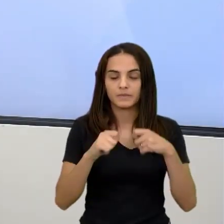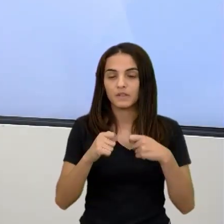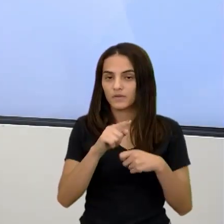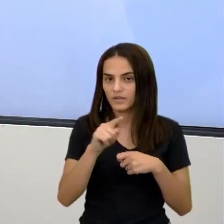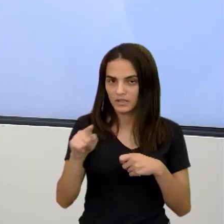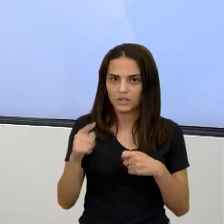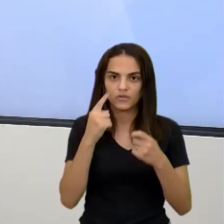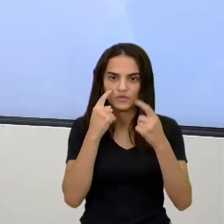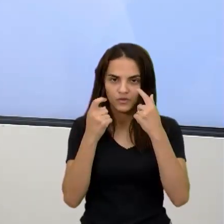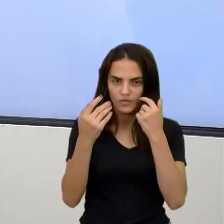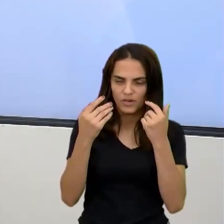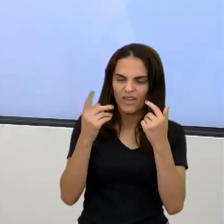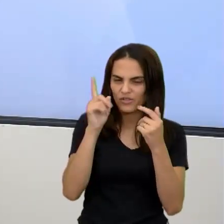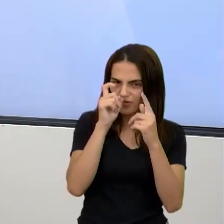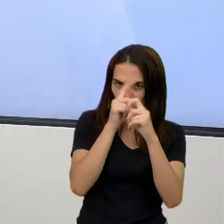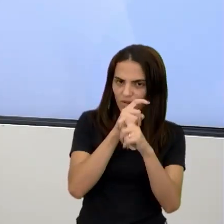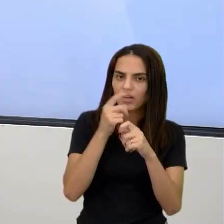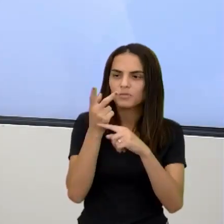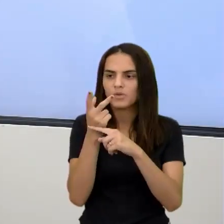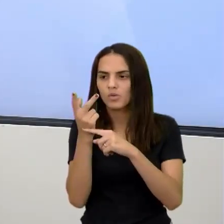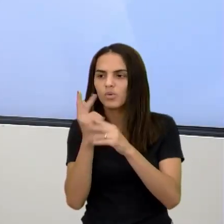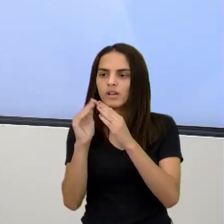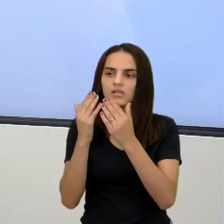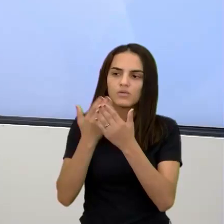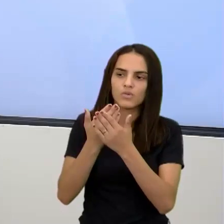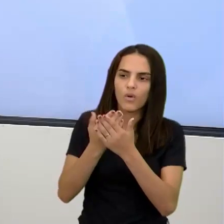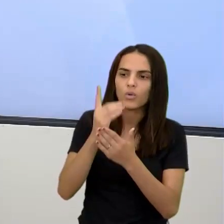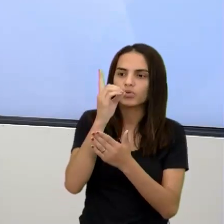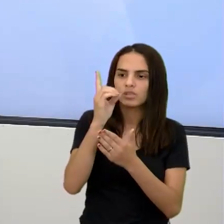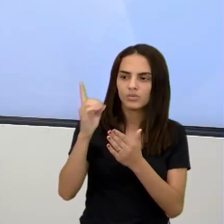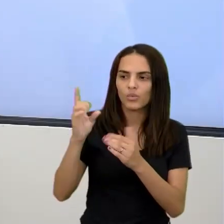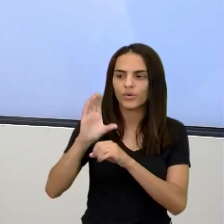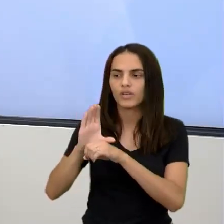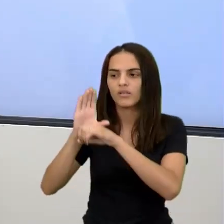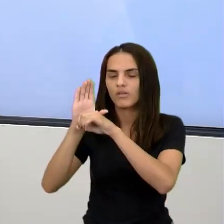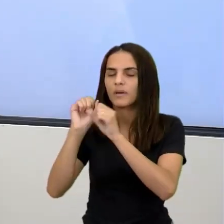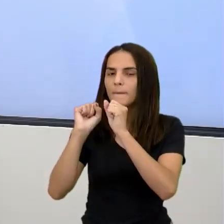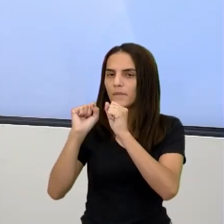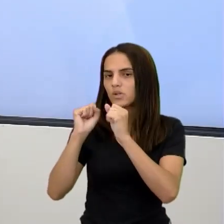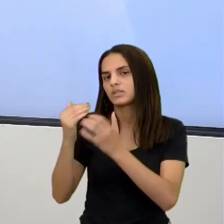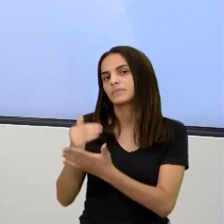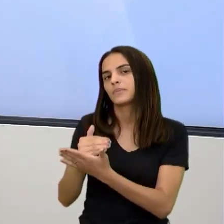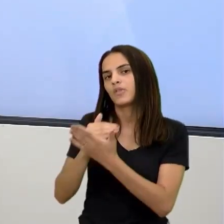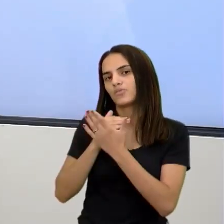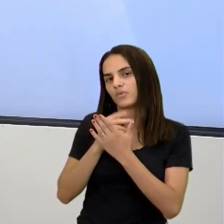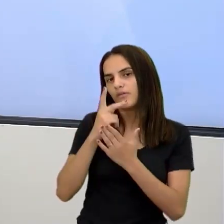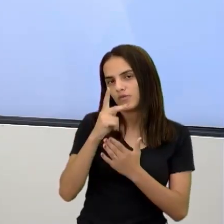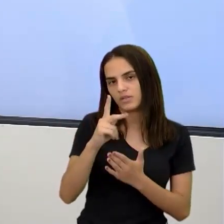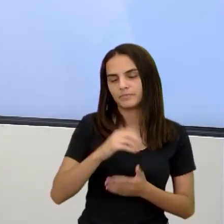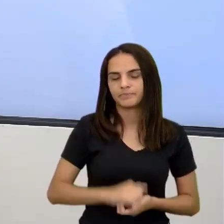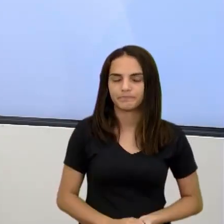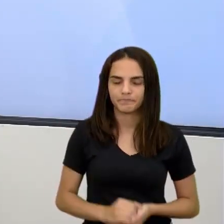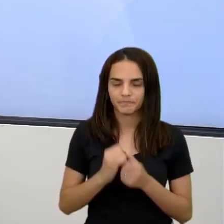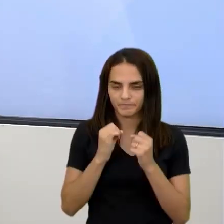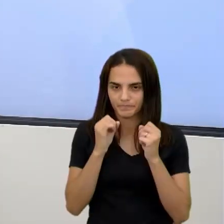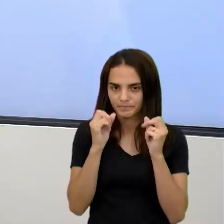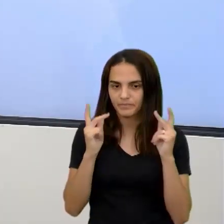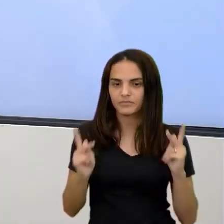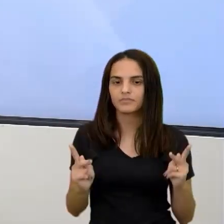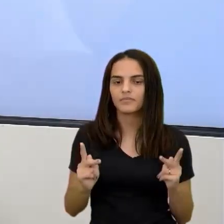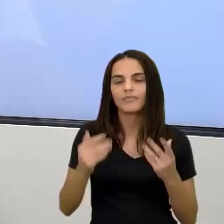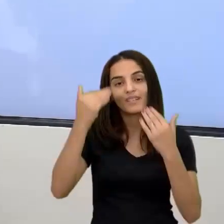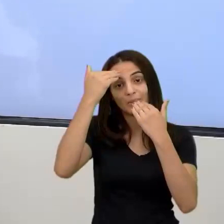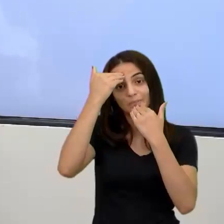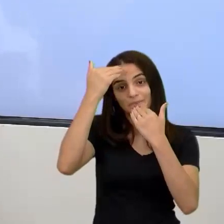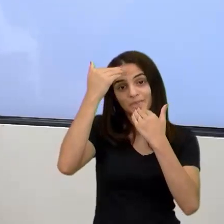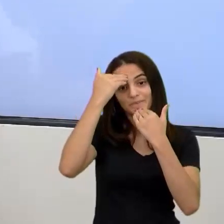dificuldade, procura aí a sua escola, o diretor, o coordenador, alguém que possa te ajudar a te orientar sobre essa questão. Ok?